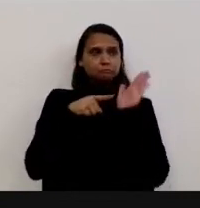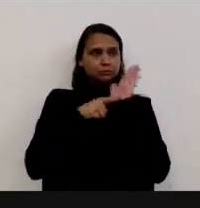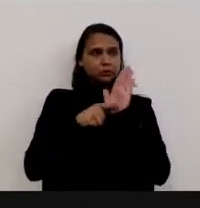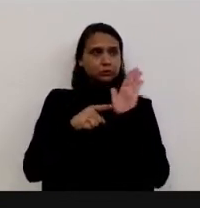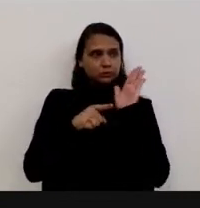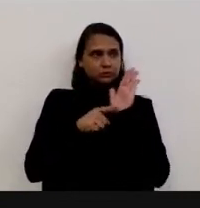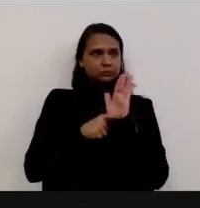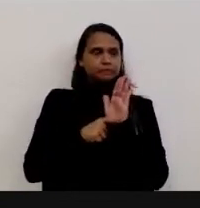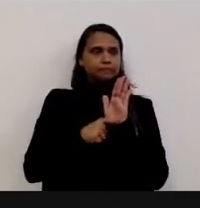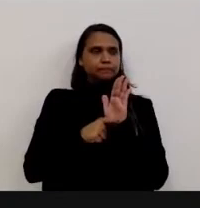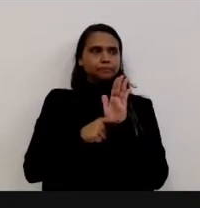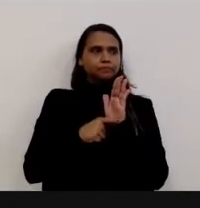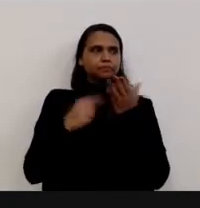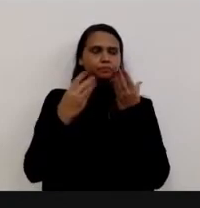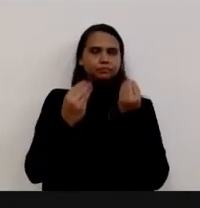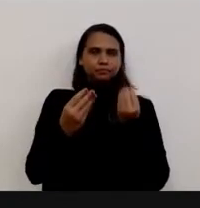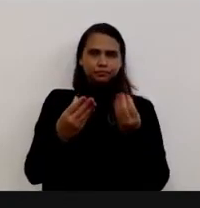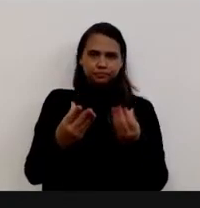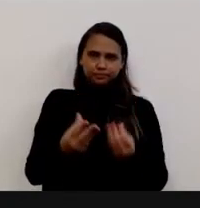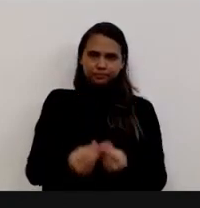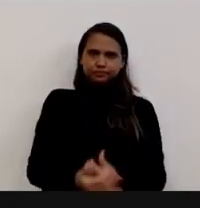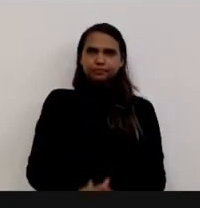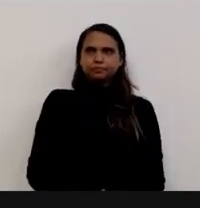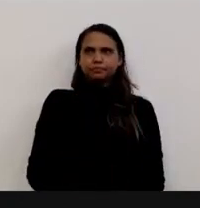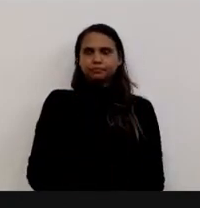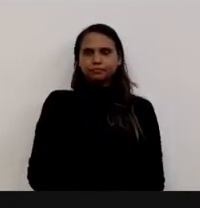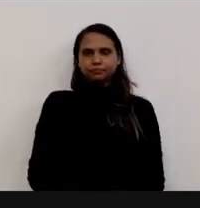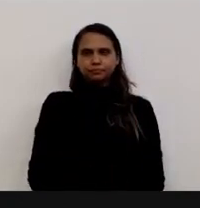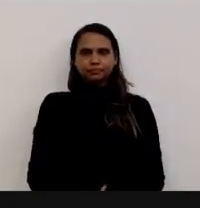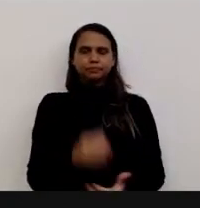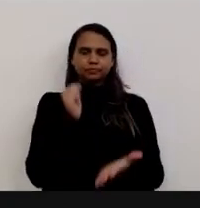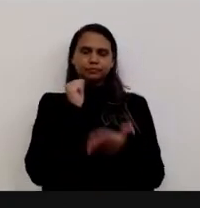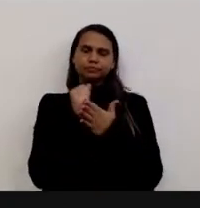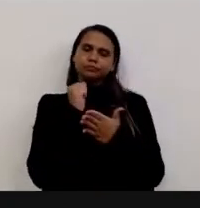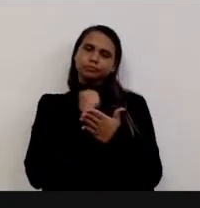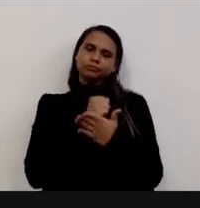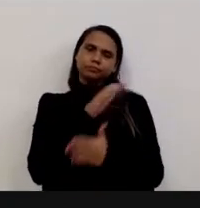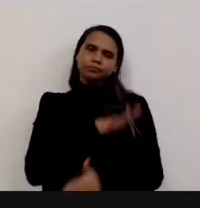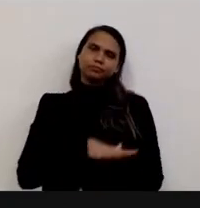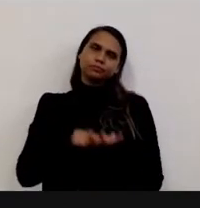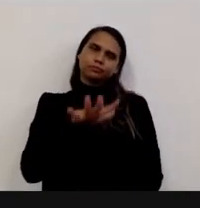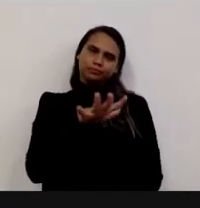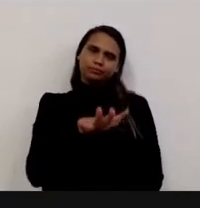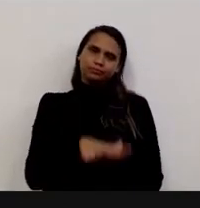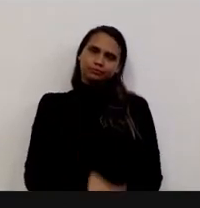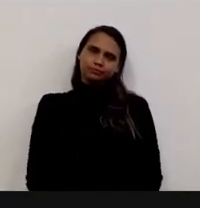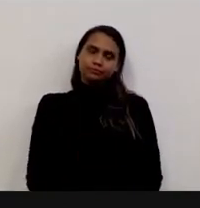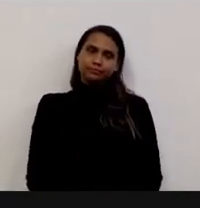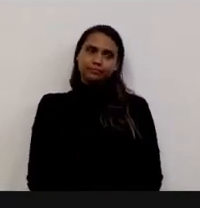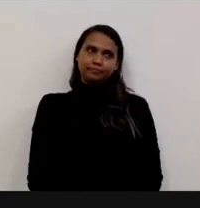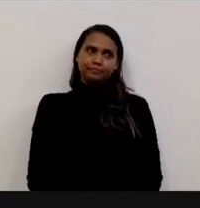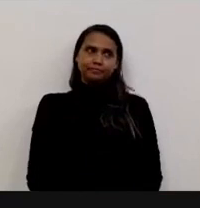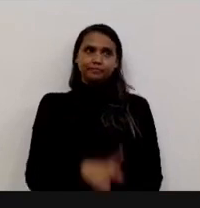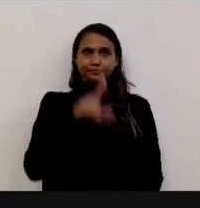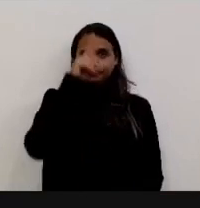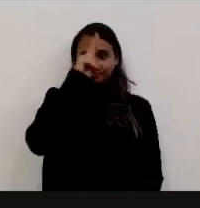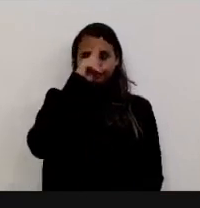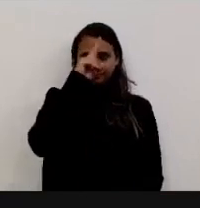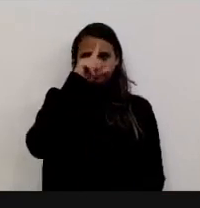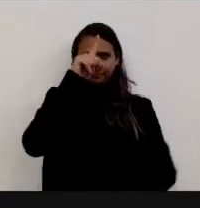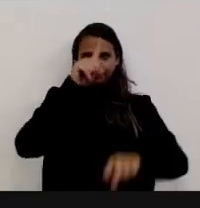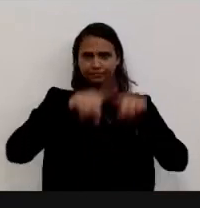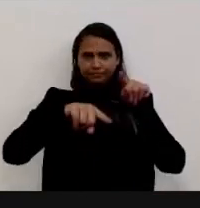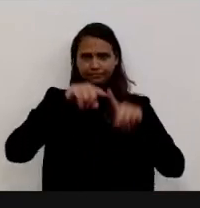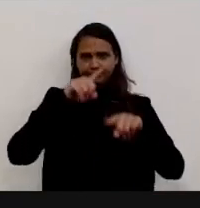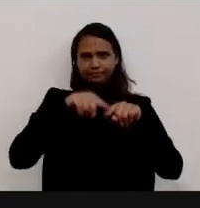muito nessa questão das contratações. E lembrando que uma ferramenta como a que